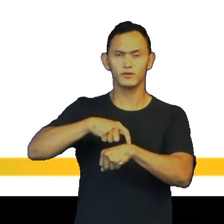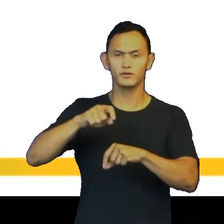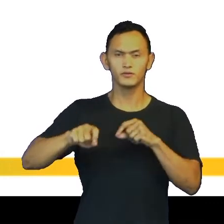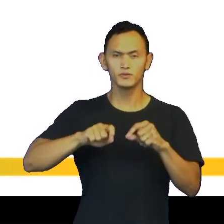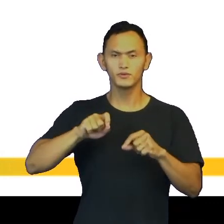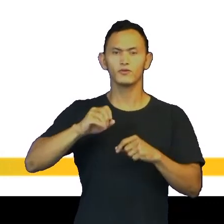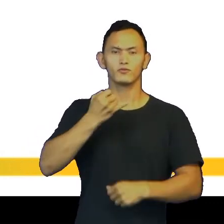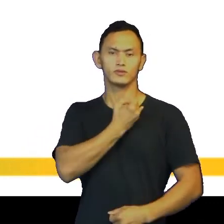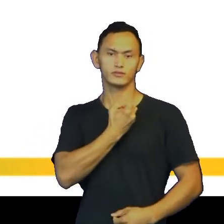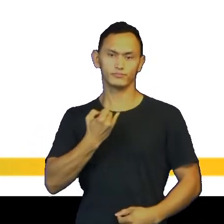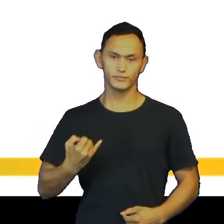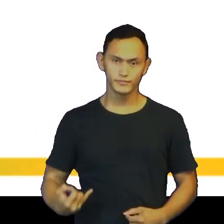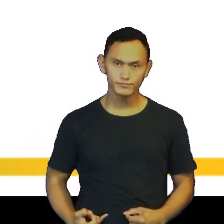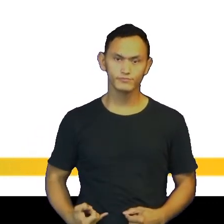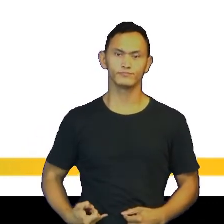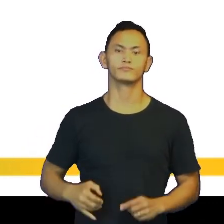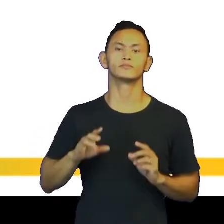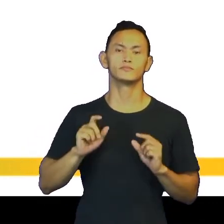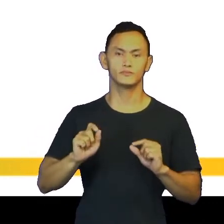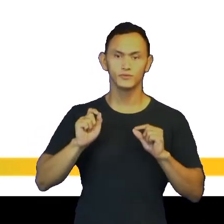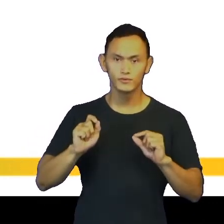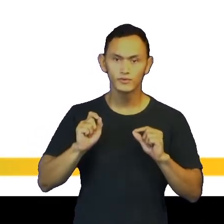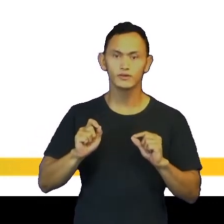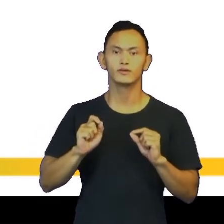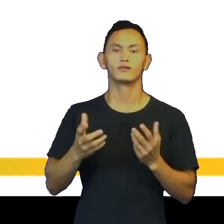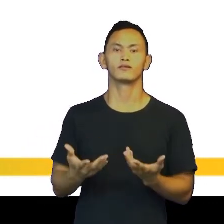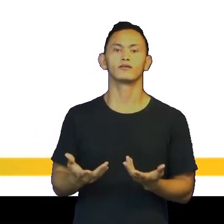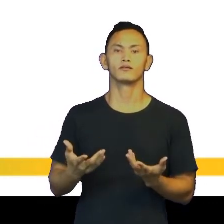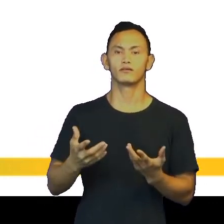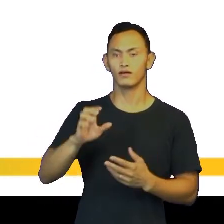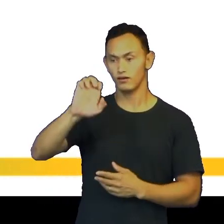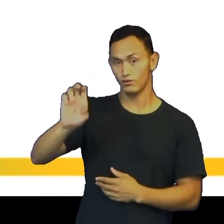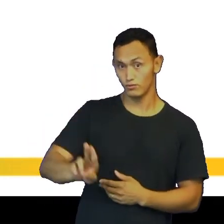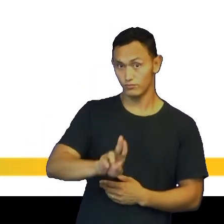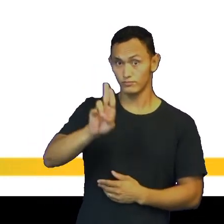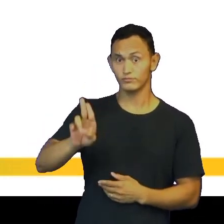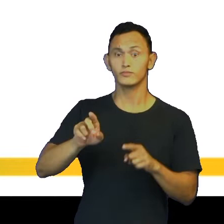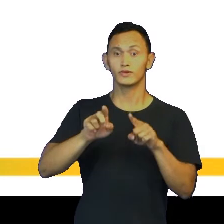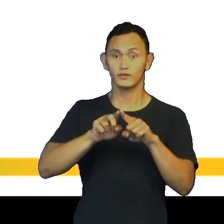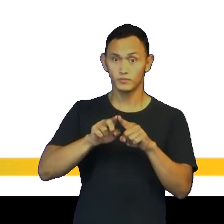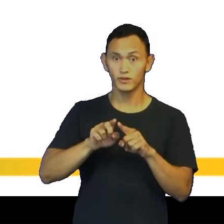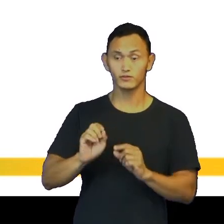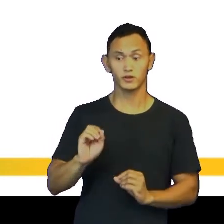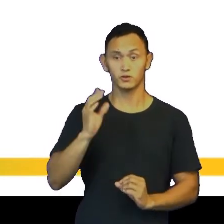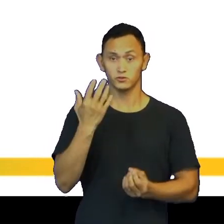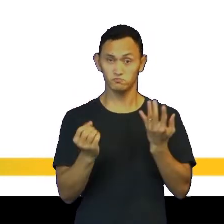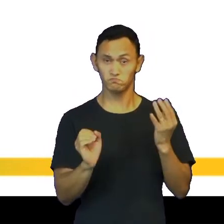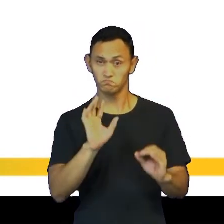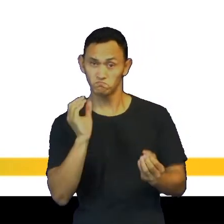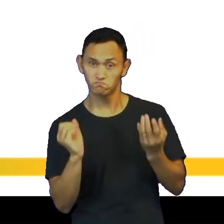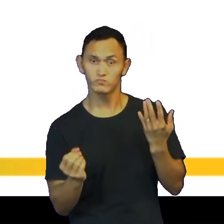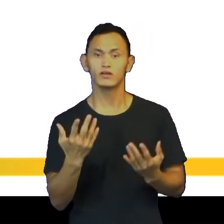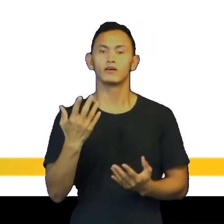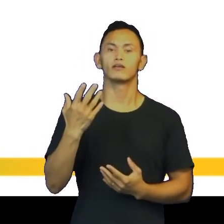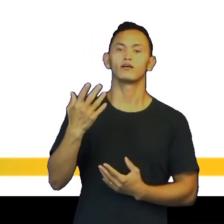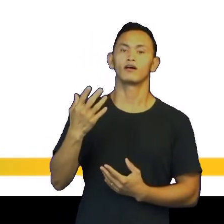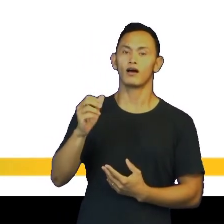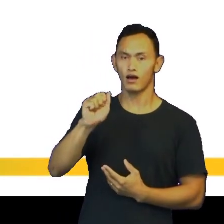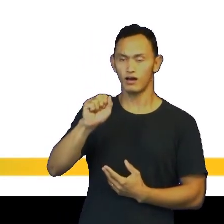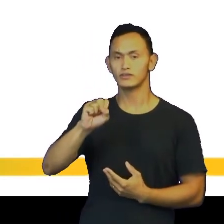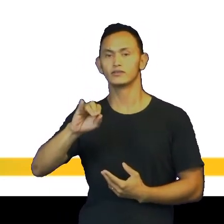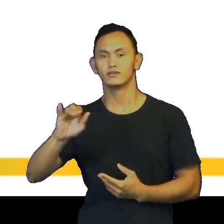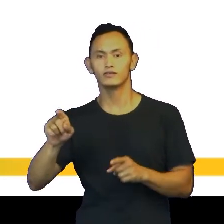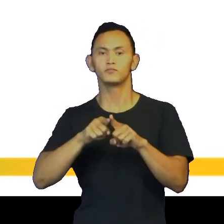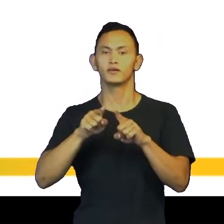imperialismo da Quietude estagnante na Europa e dos acontecimentos empolgantes na Ásia e na África